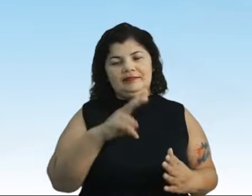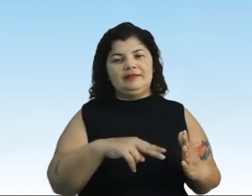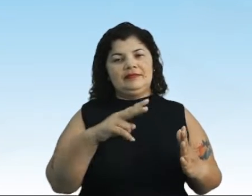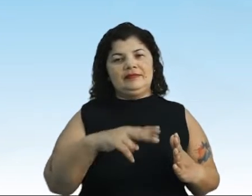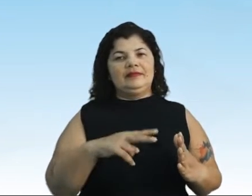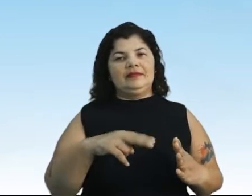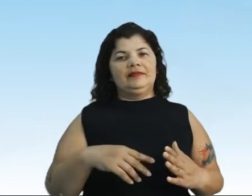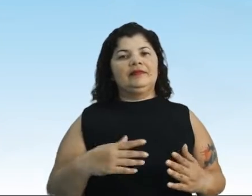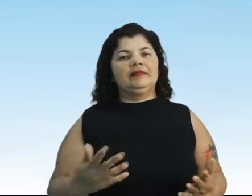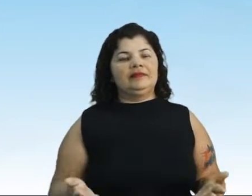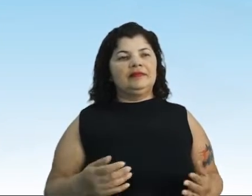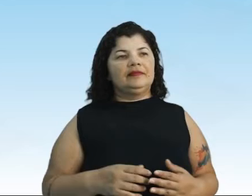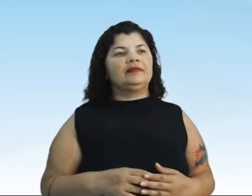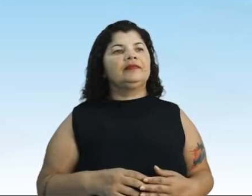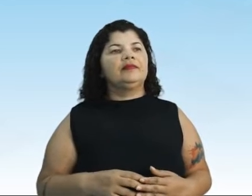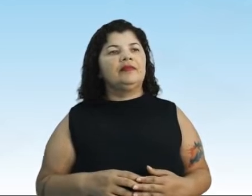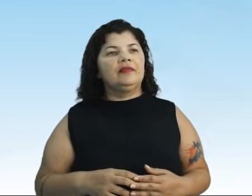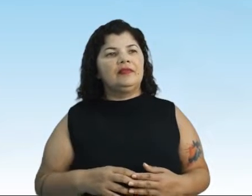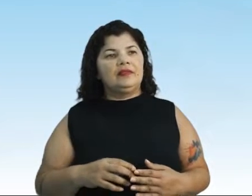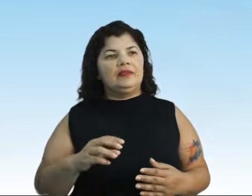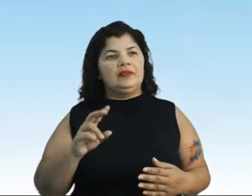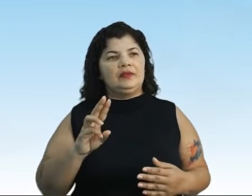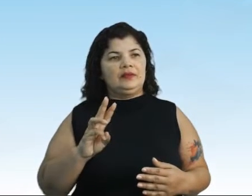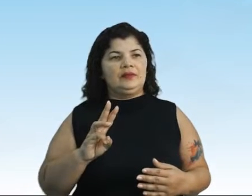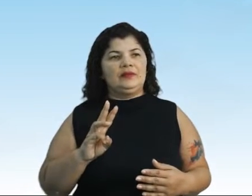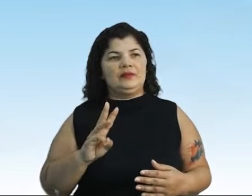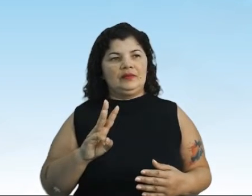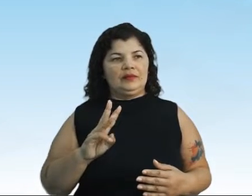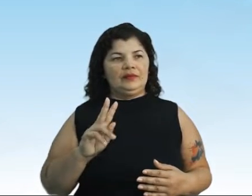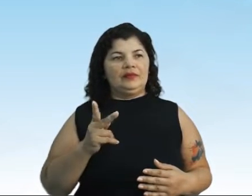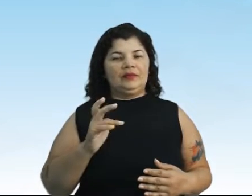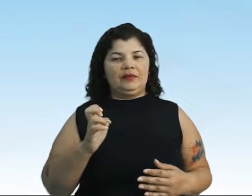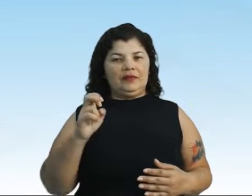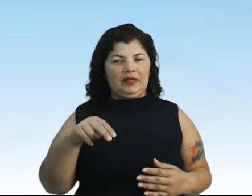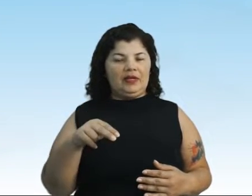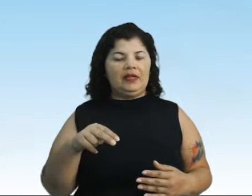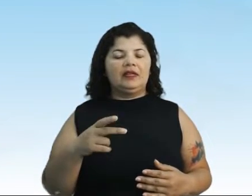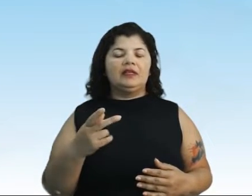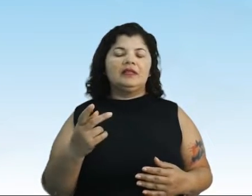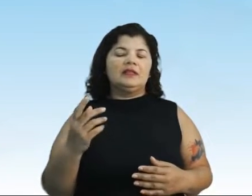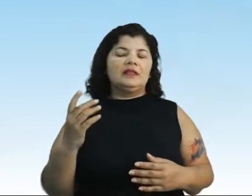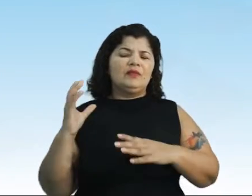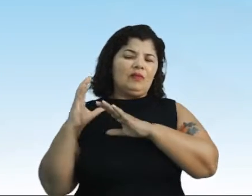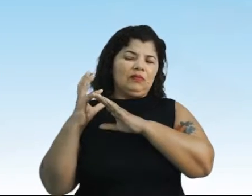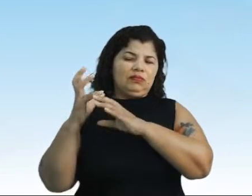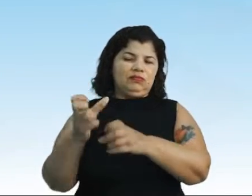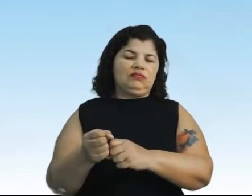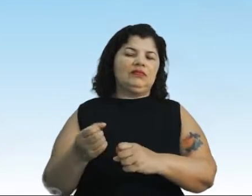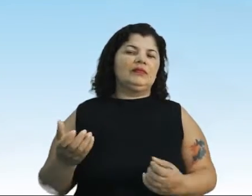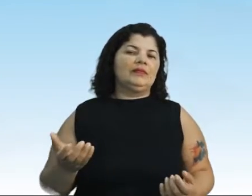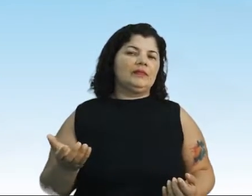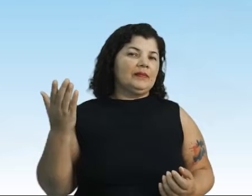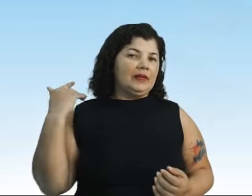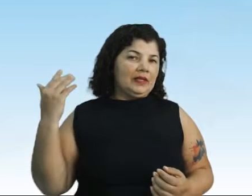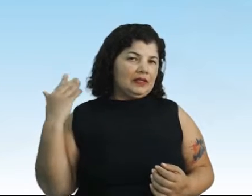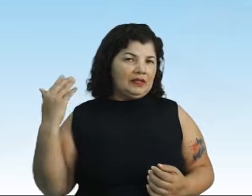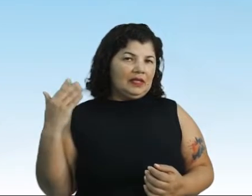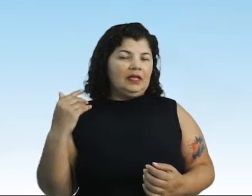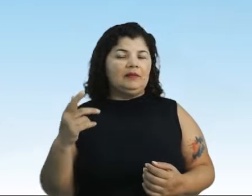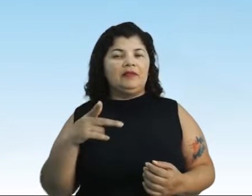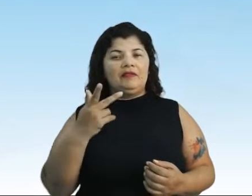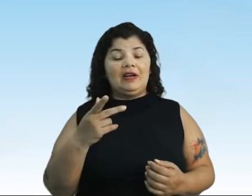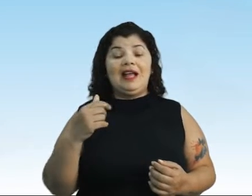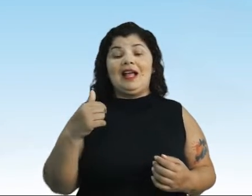ação. Então, esse when é onde a gente resgata a situação ou o tempo lá do passado para poder dizer